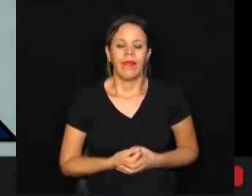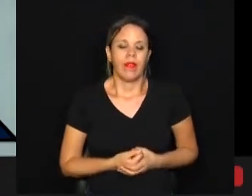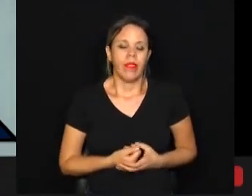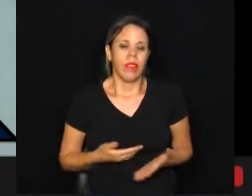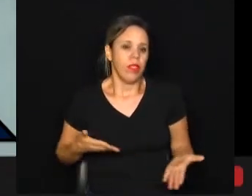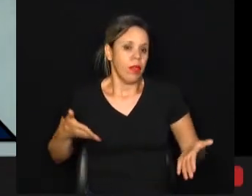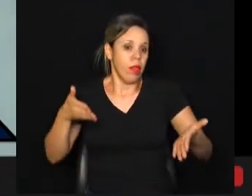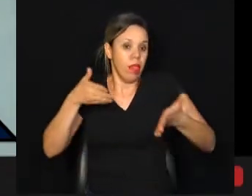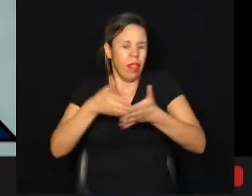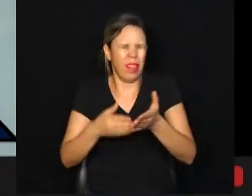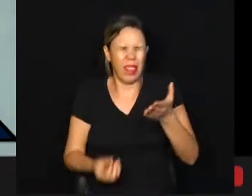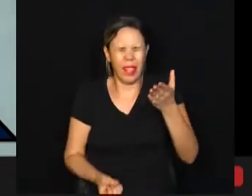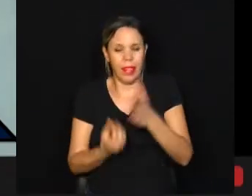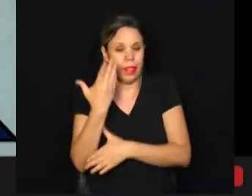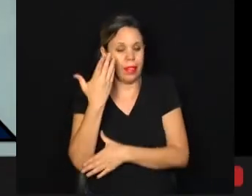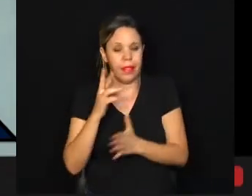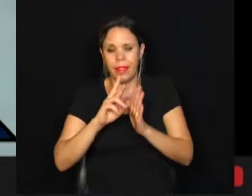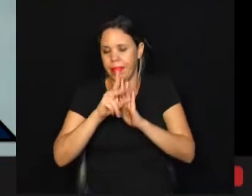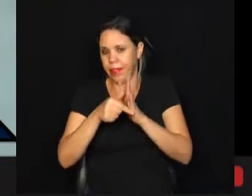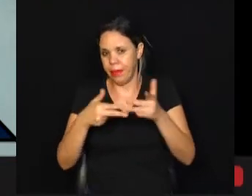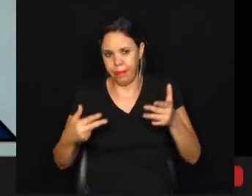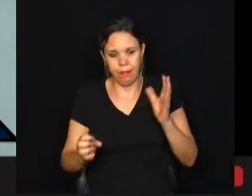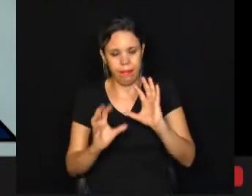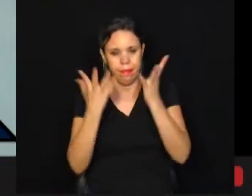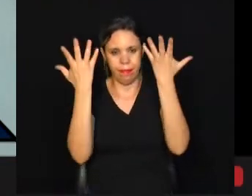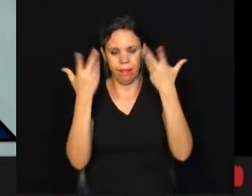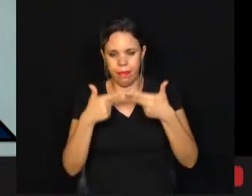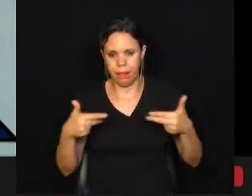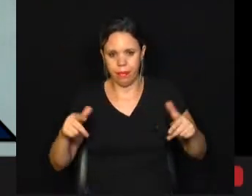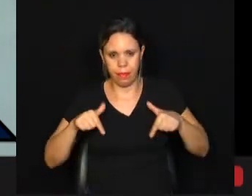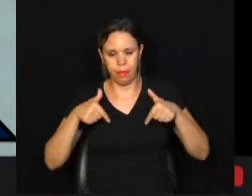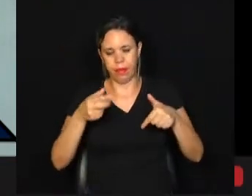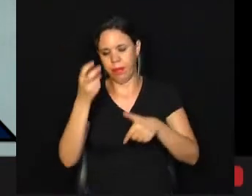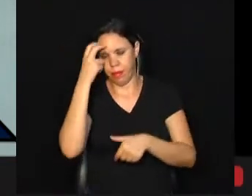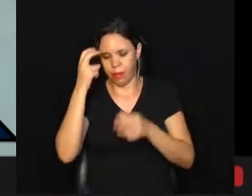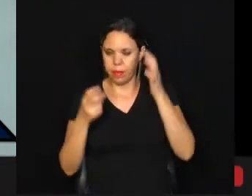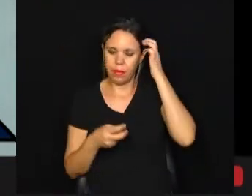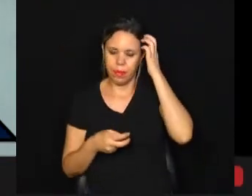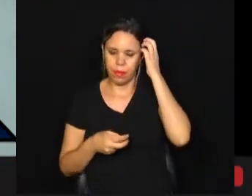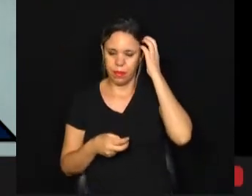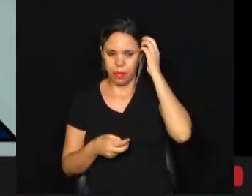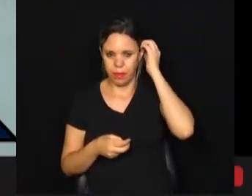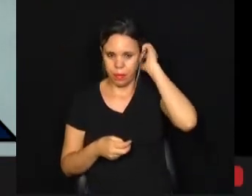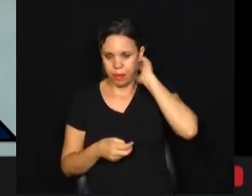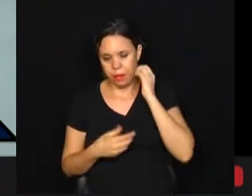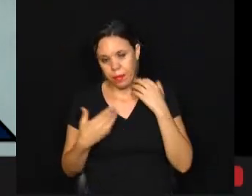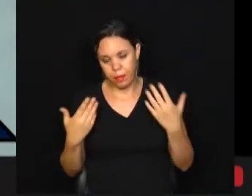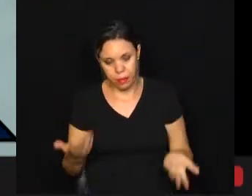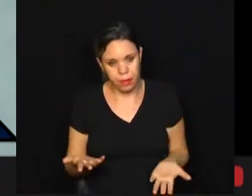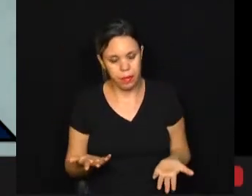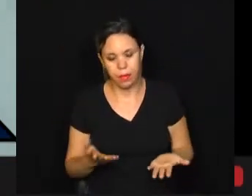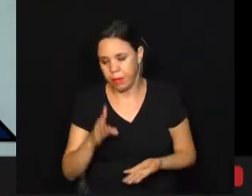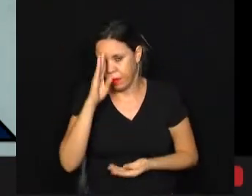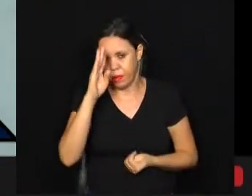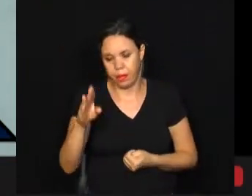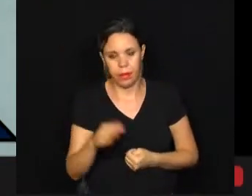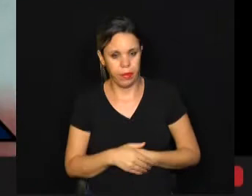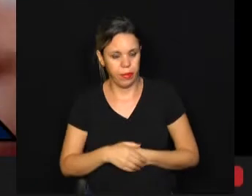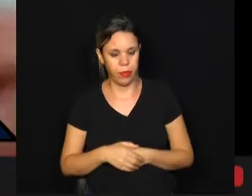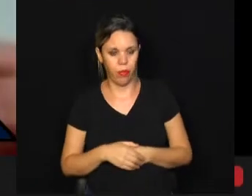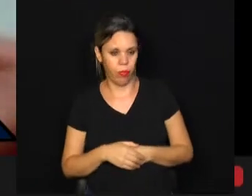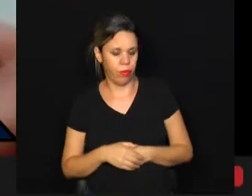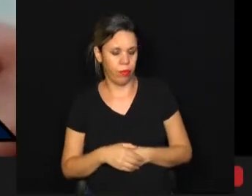impedindo o acontecimento de várias ações culturais, principalmente as de